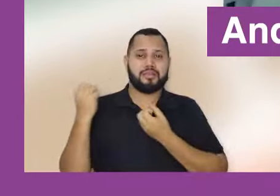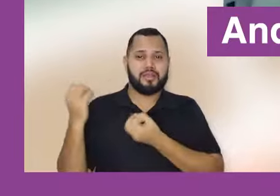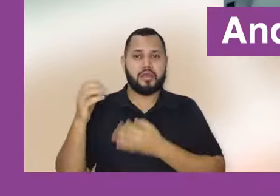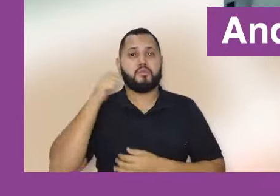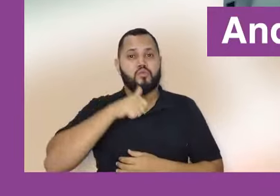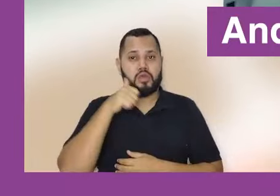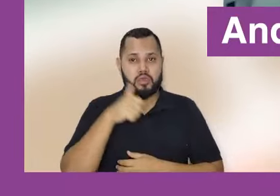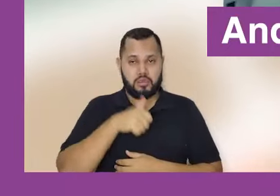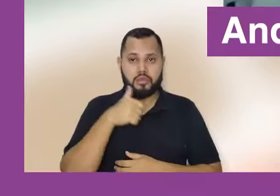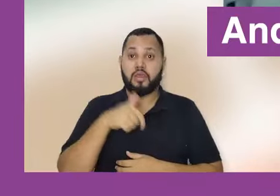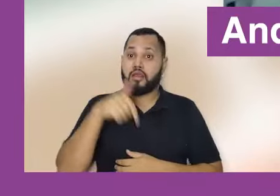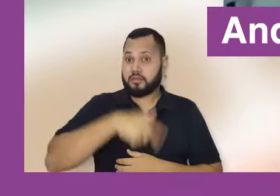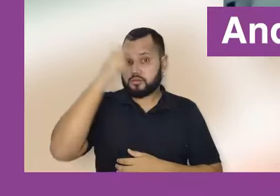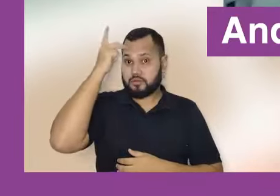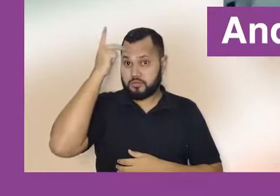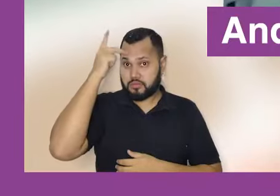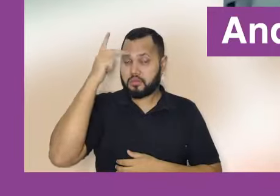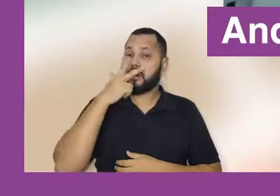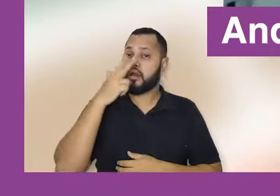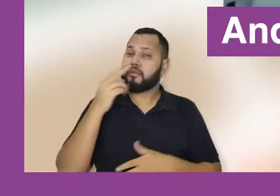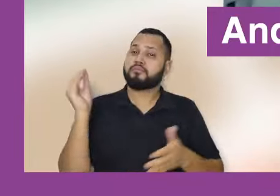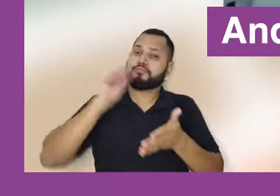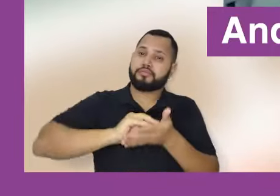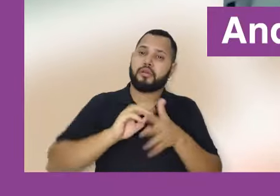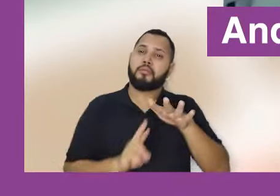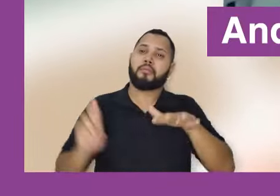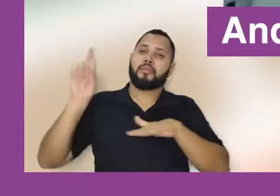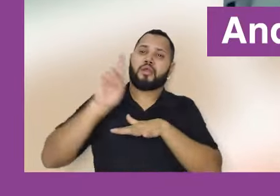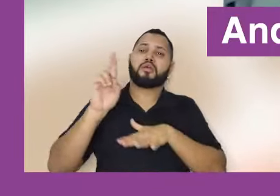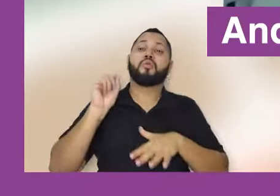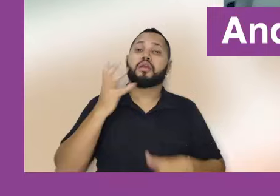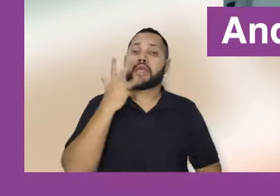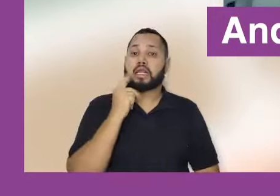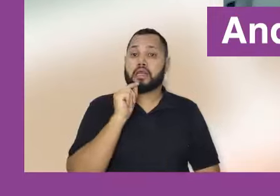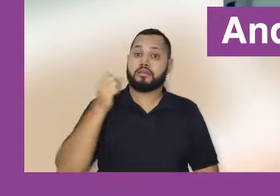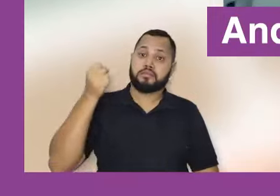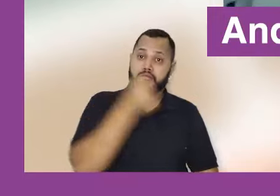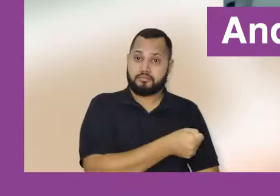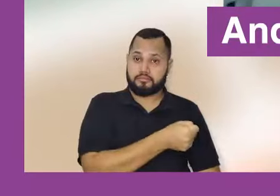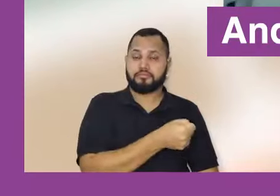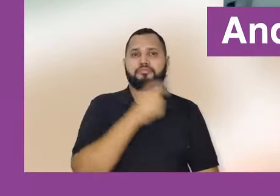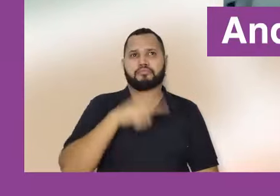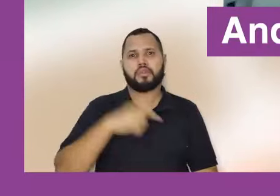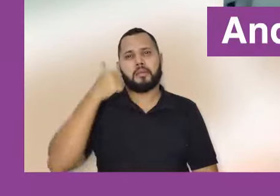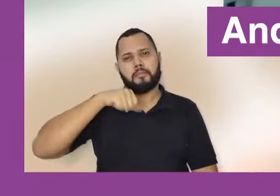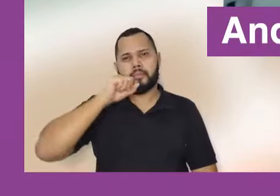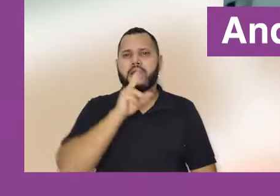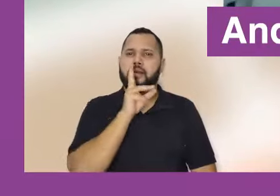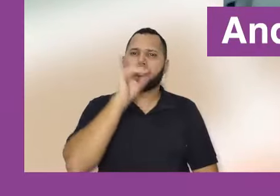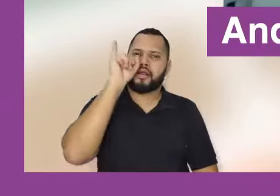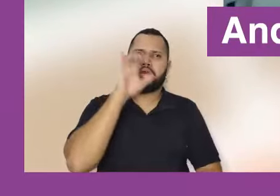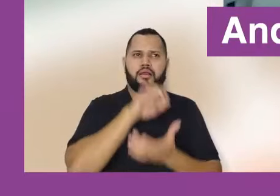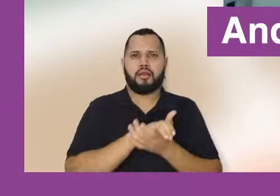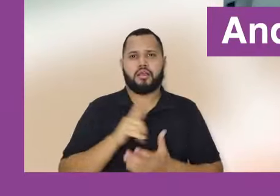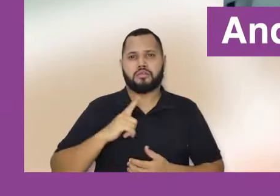né a gente já tá fazendo aqui em São Paulo esse Piloto para concessão para crianças né de mães